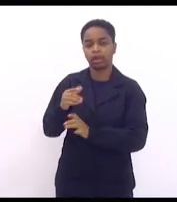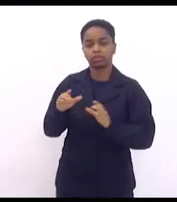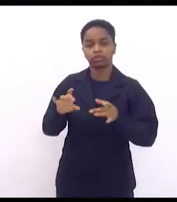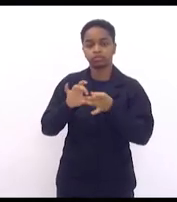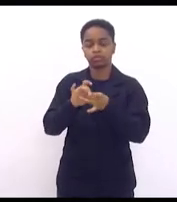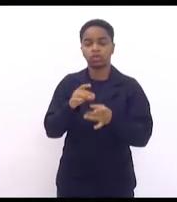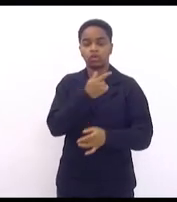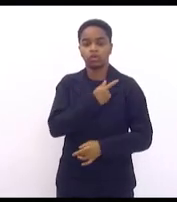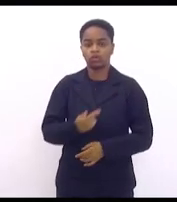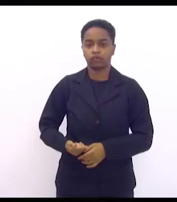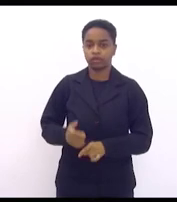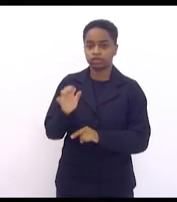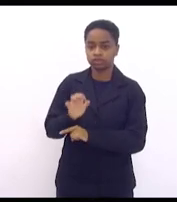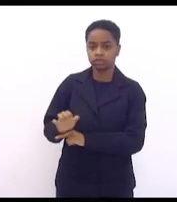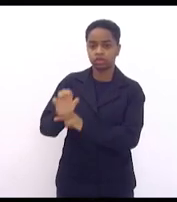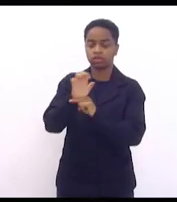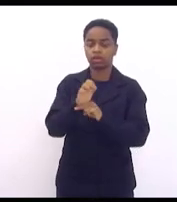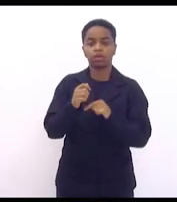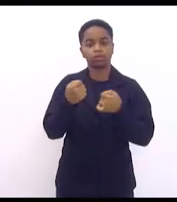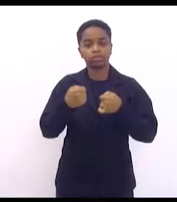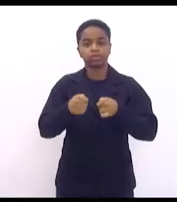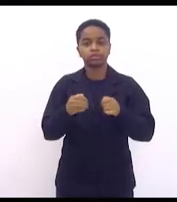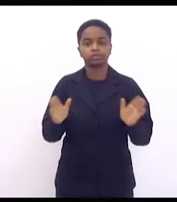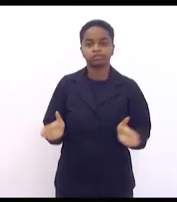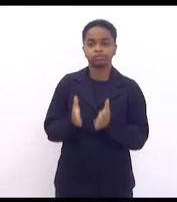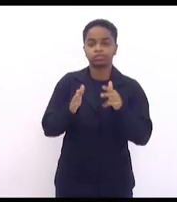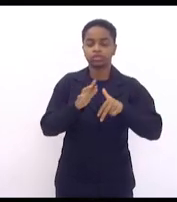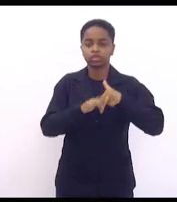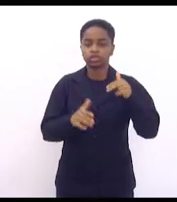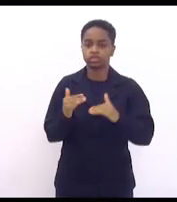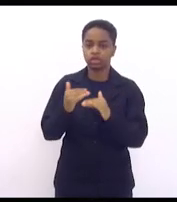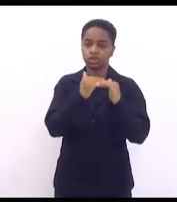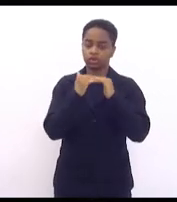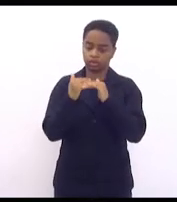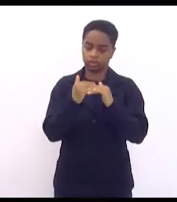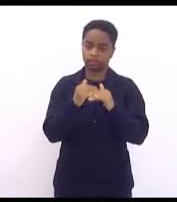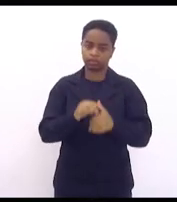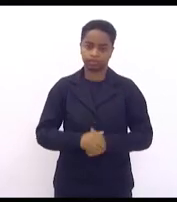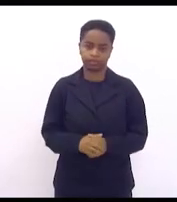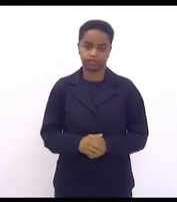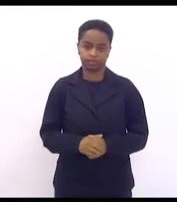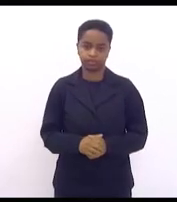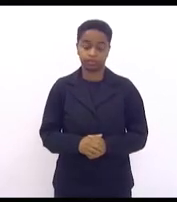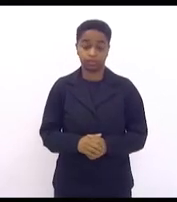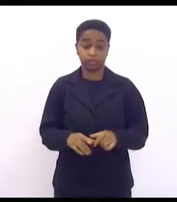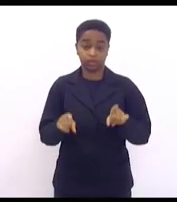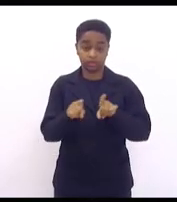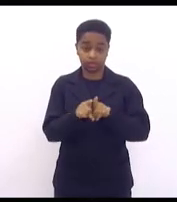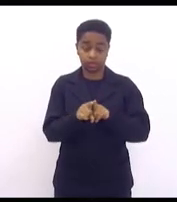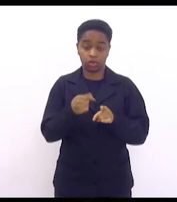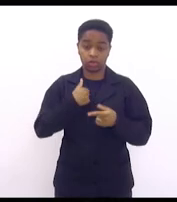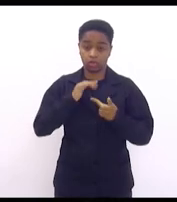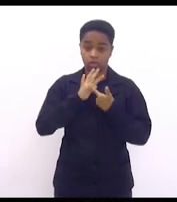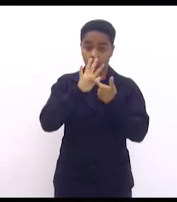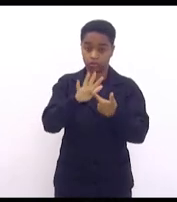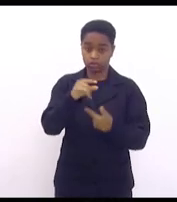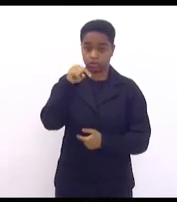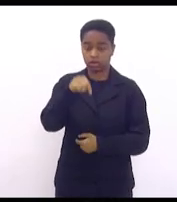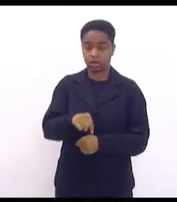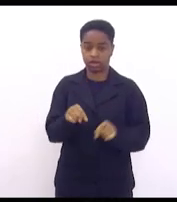governo do Estado, a igualdade de gênero tem que ser um componente. E, finalmente, apresentei aqui,